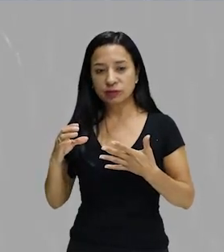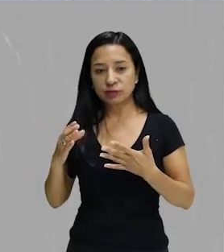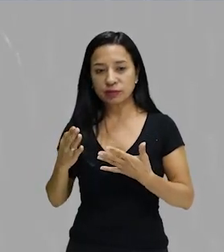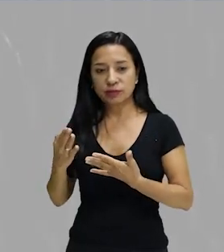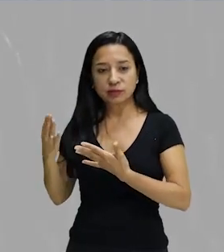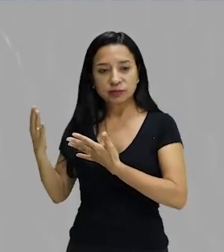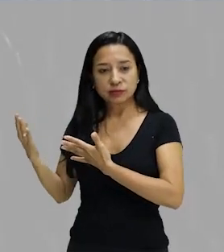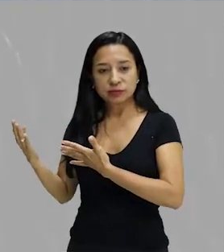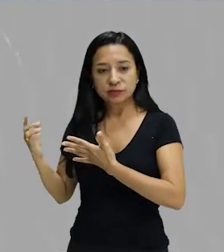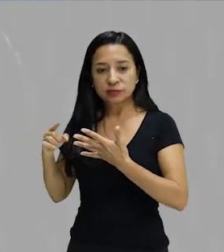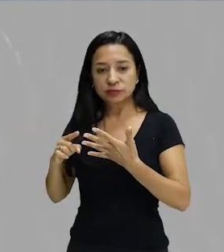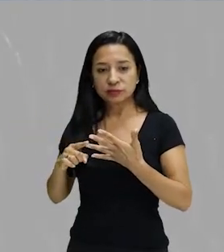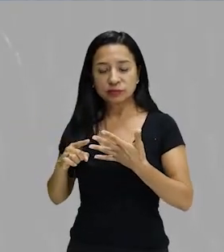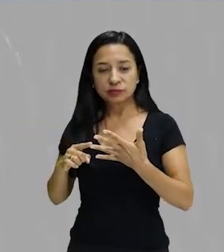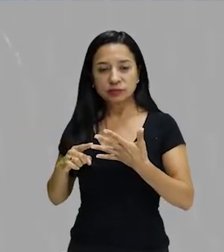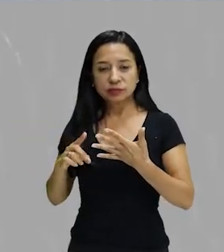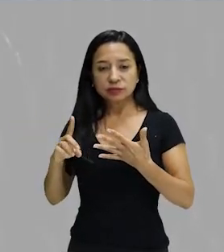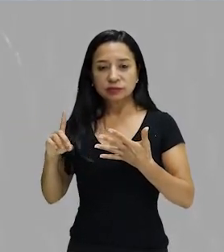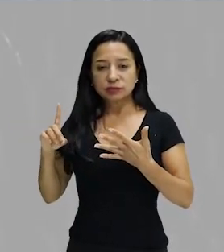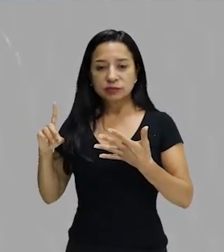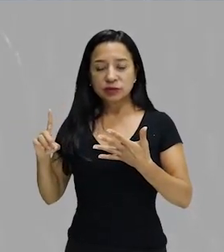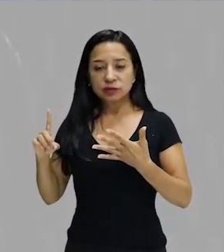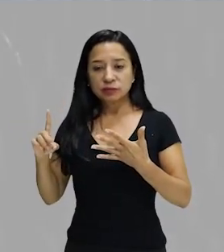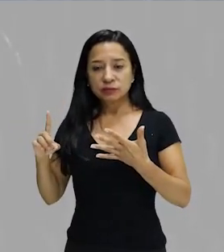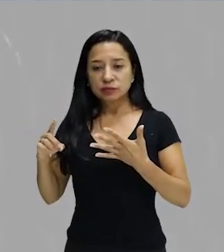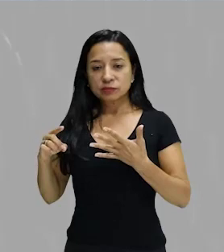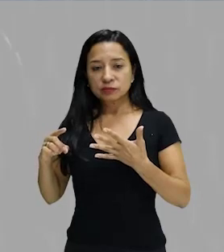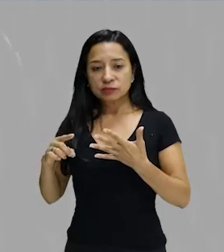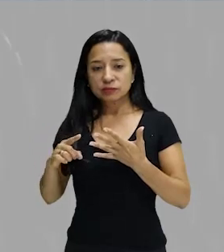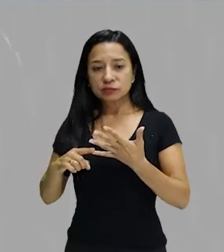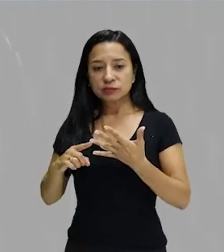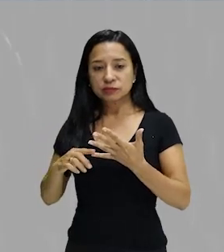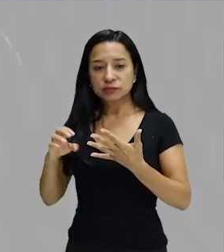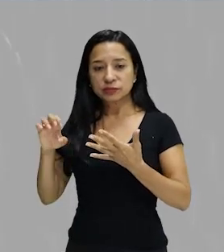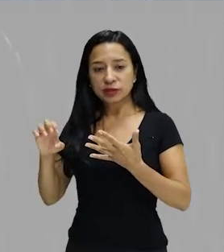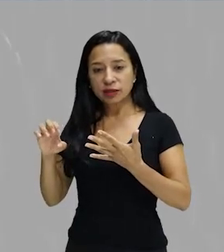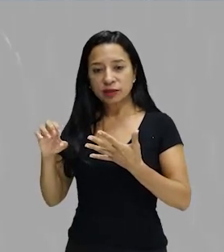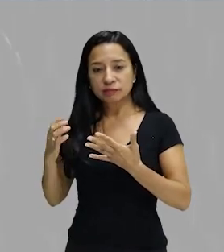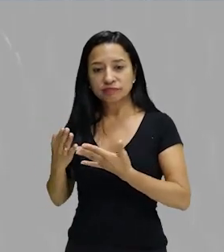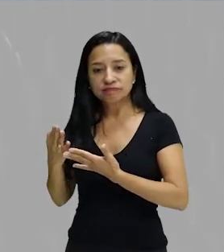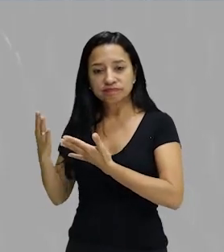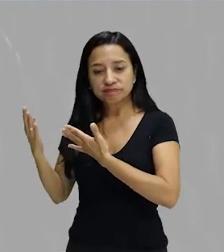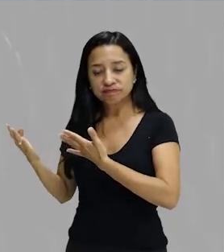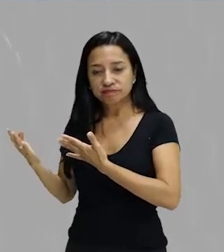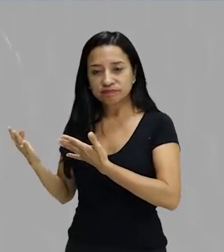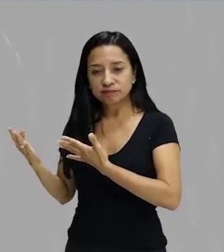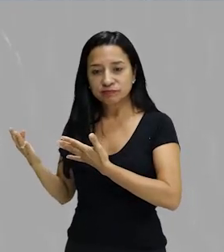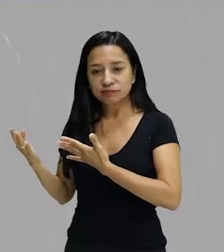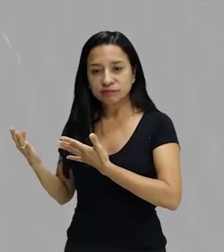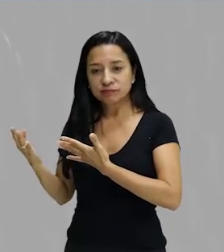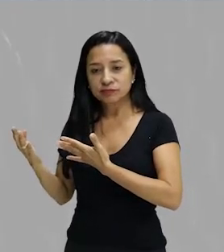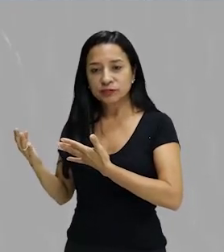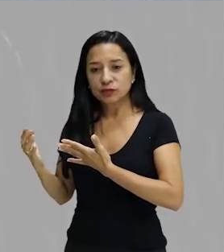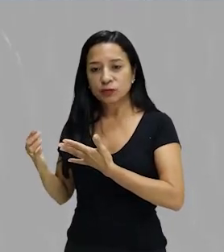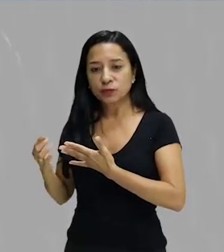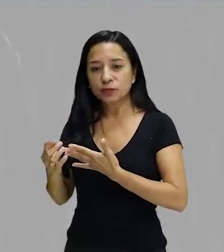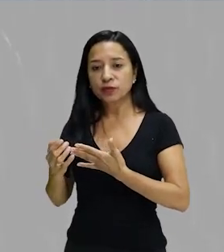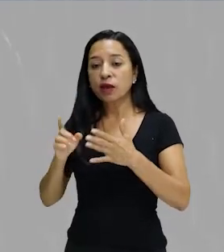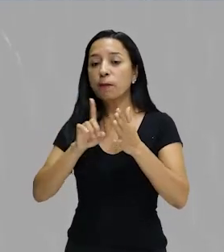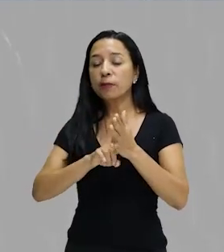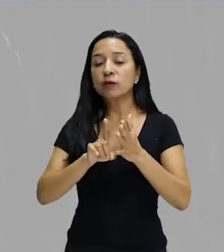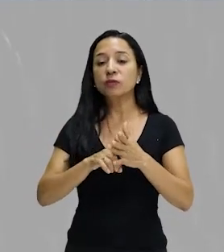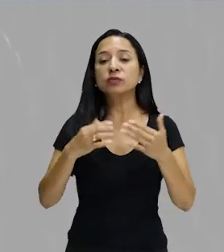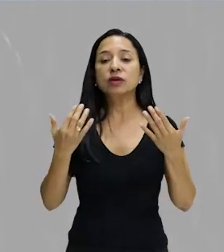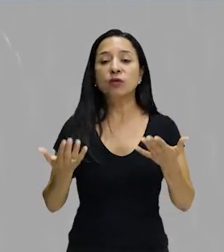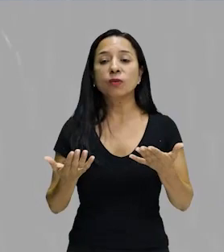alguma coisa. E as informações que dispomos não são suficientes e ainda não tenho dúvidas que ele chegará. A pergunta